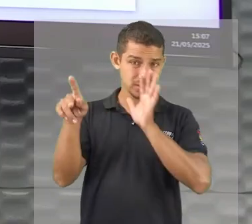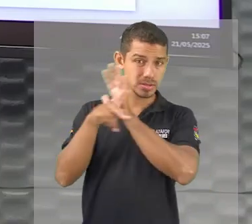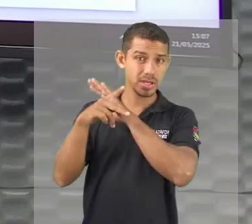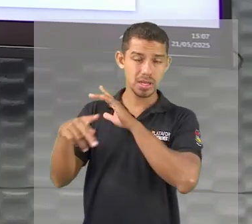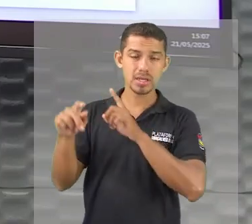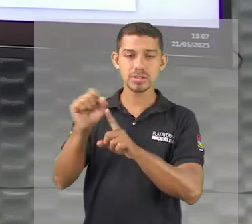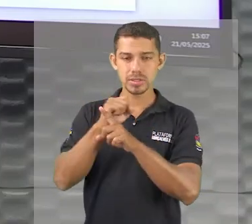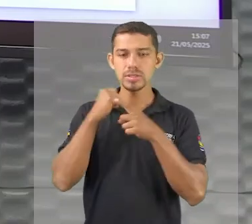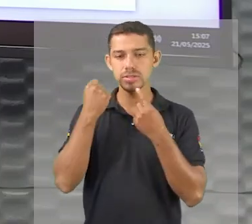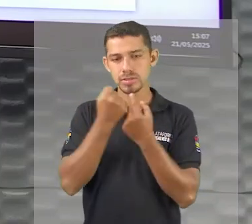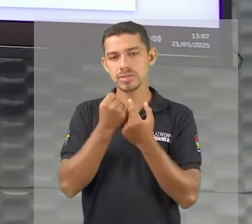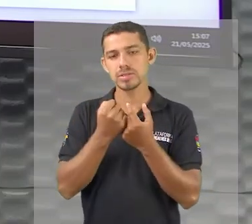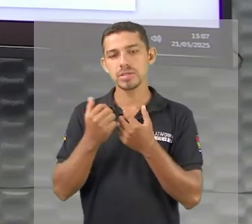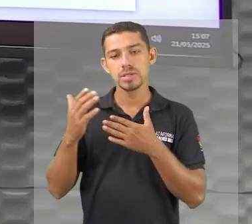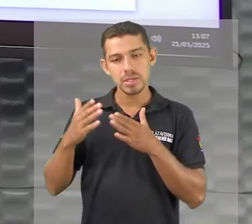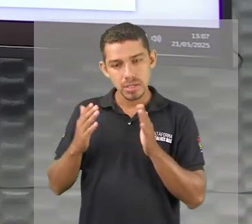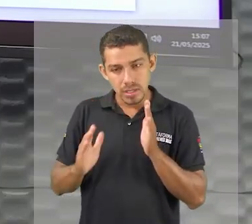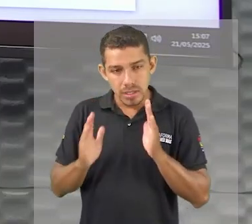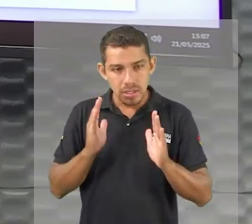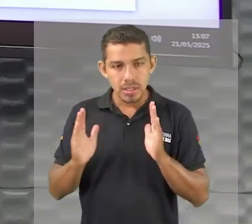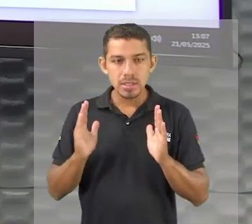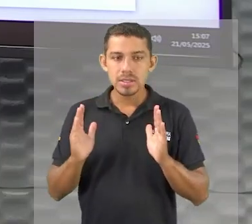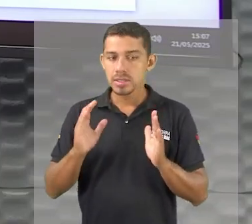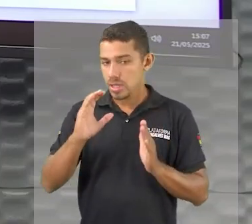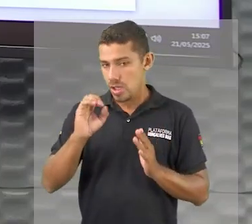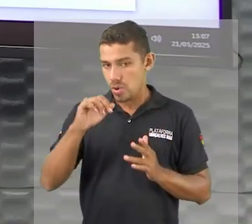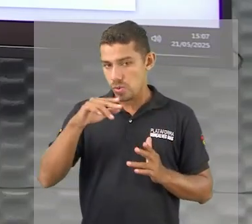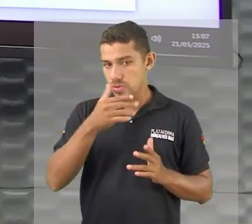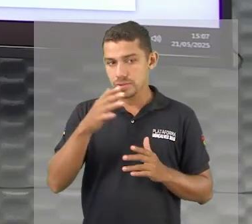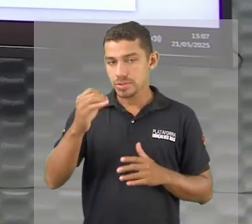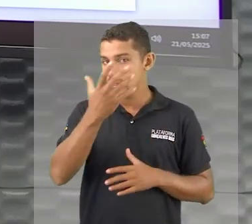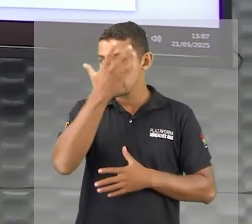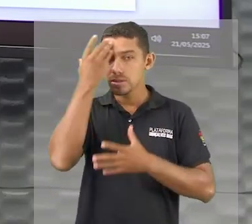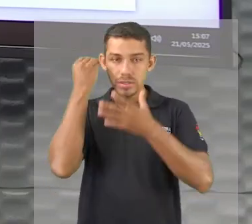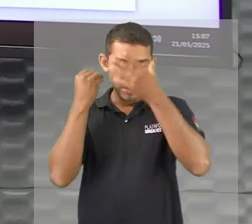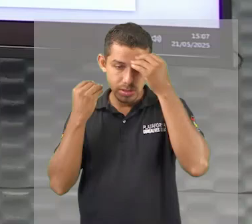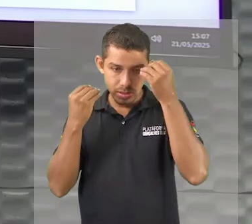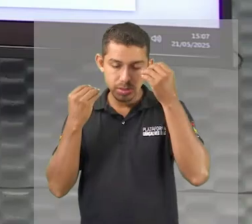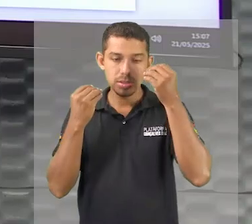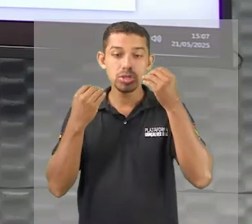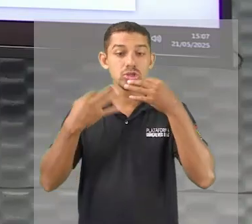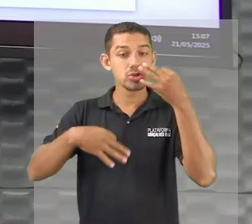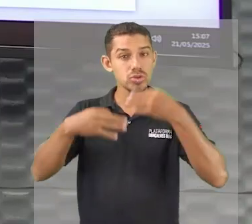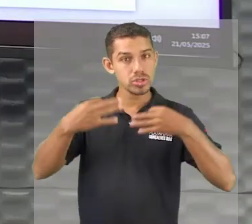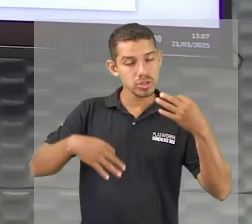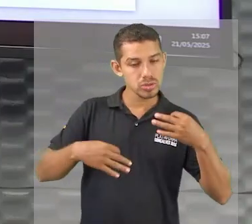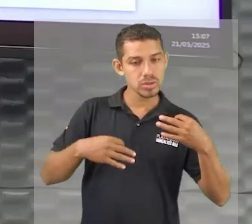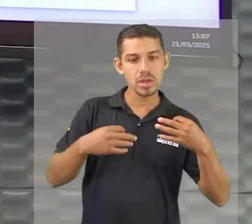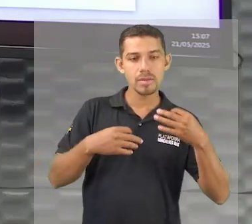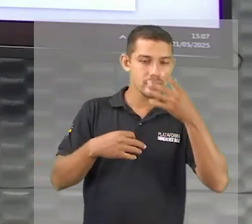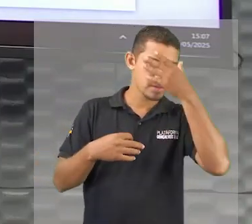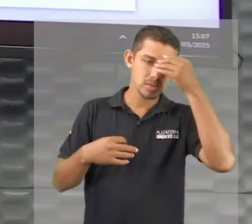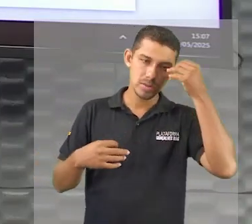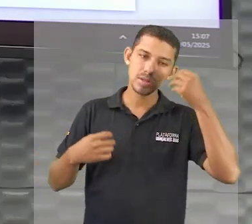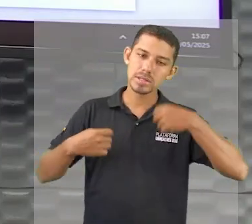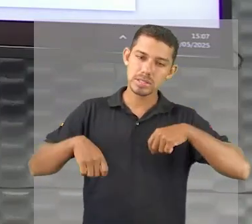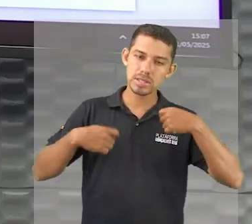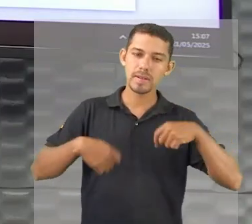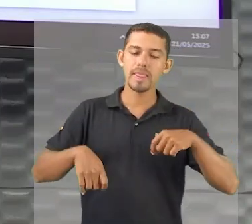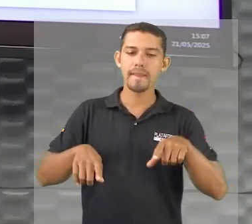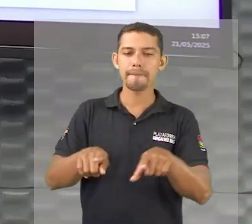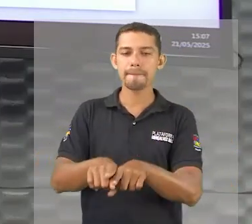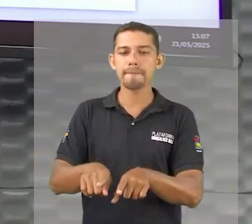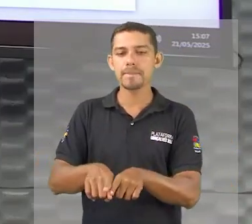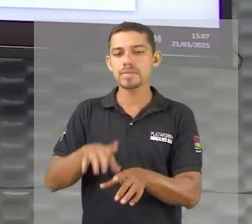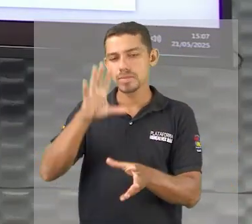sociedade, passou, não é, da condição de esquecidos do ponto de vista jurídico para pessoas que deveriam ser sim